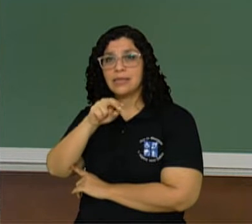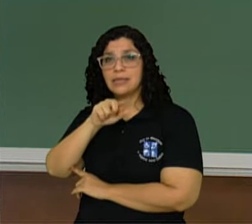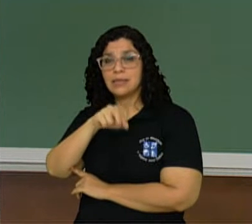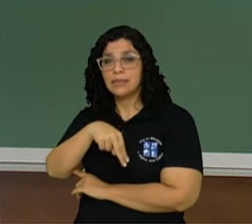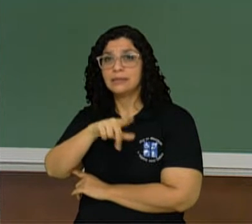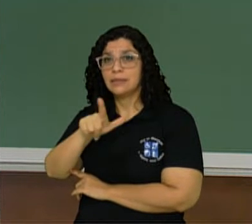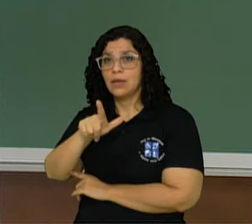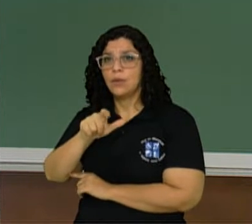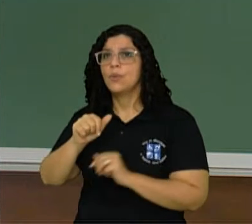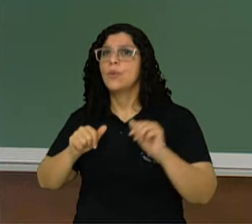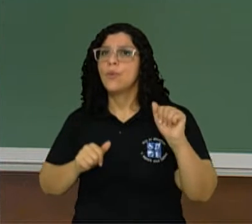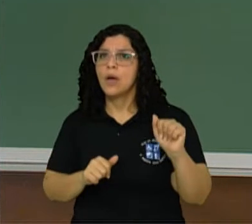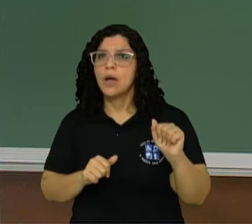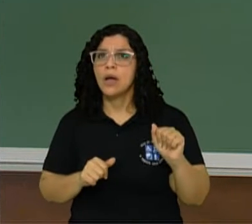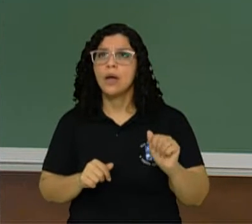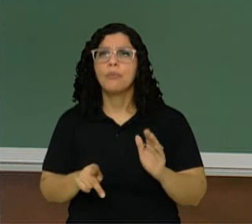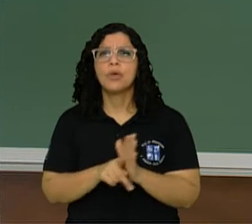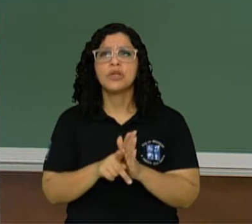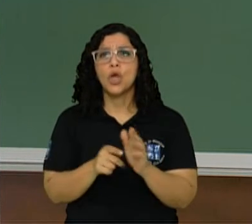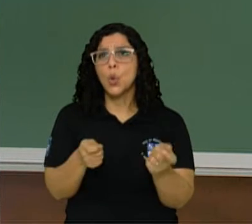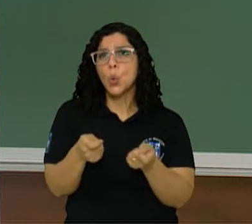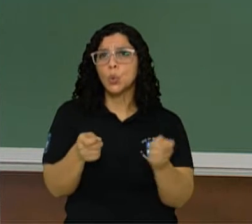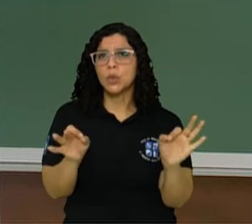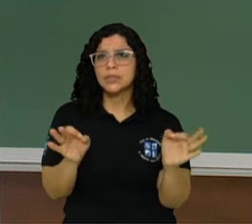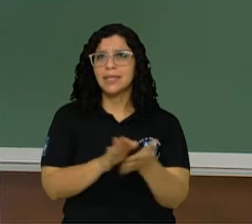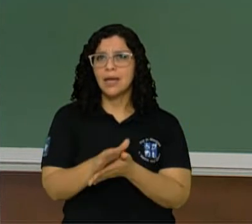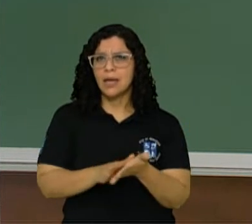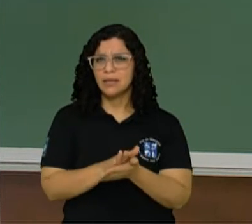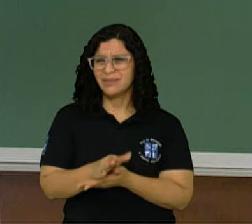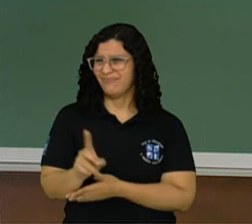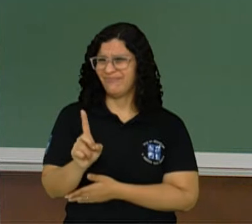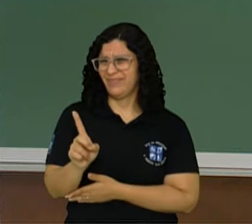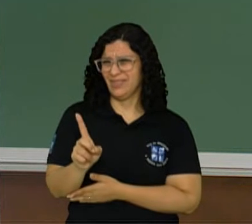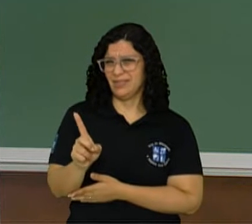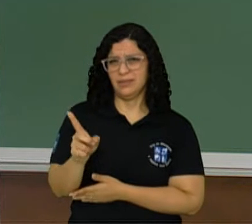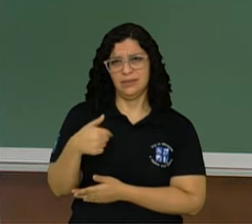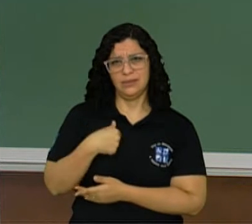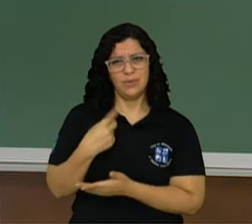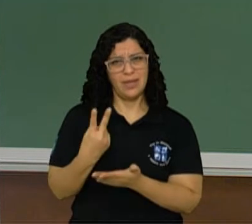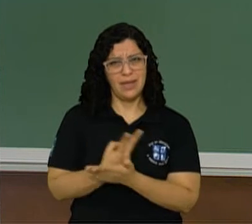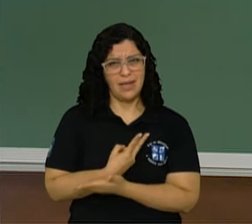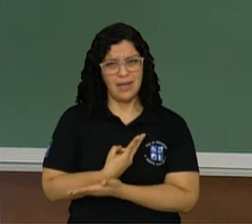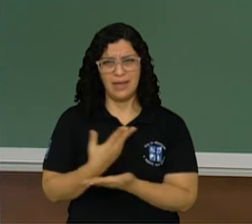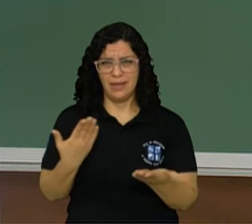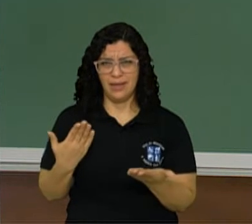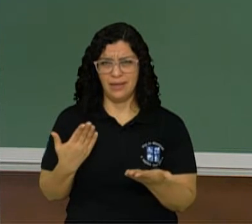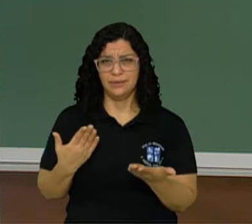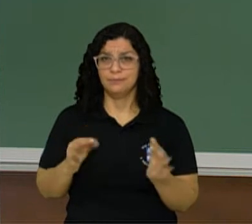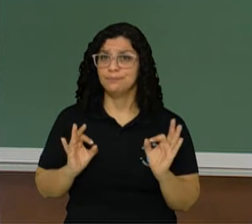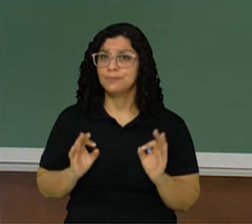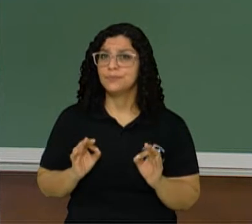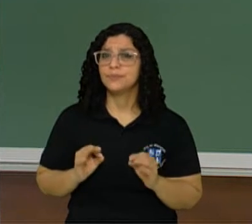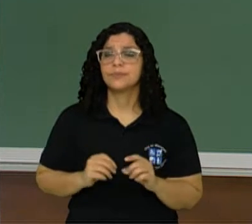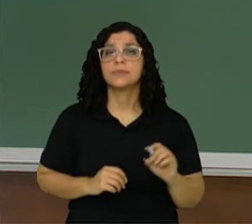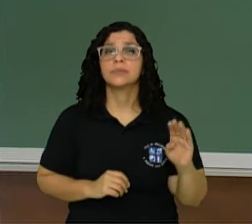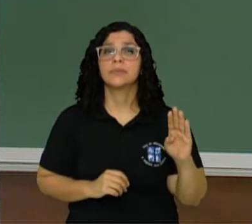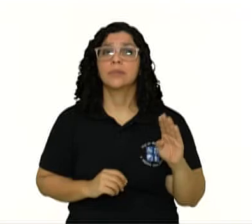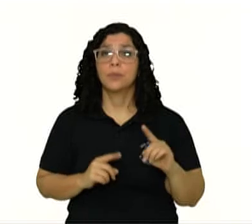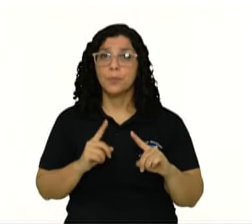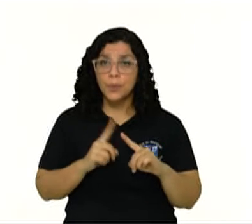A, por ser uma produção descontrolada. Não, essa alternativa não seria certa, pois